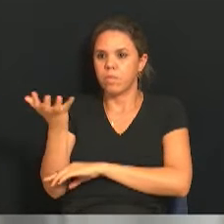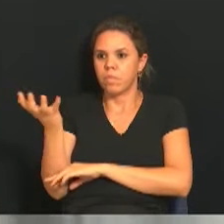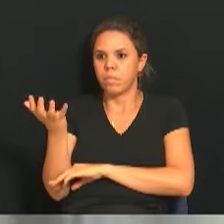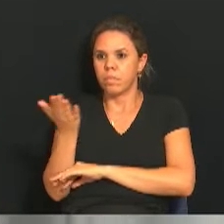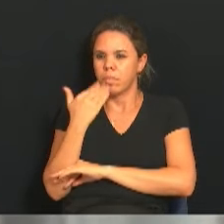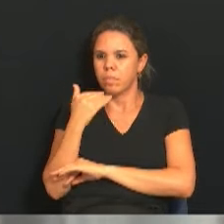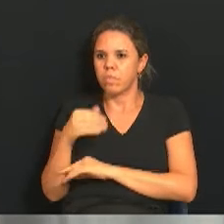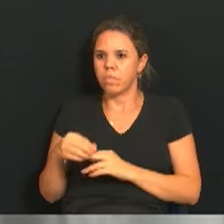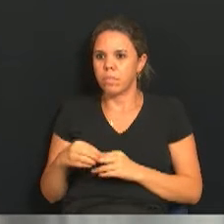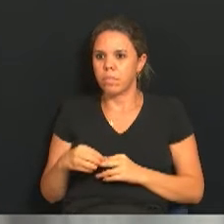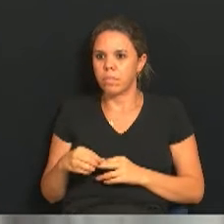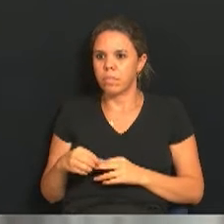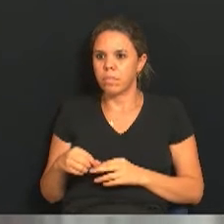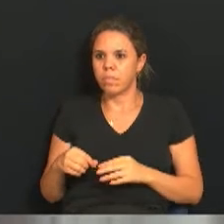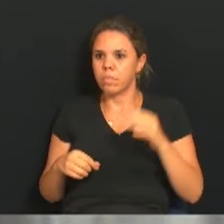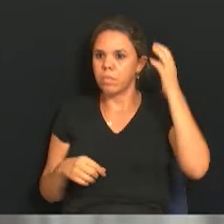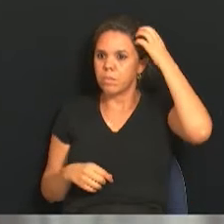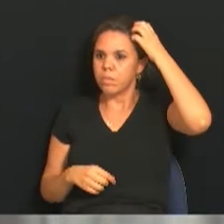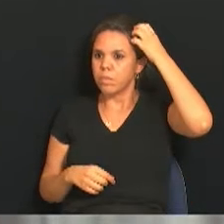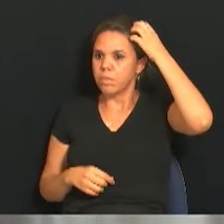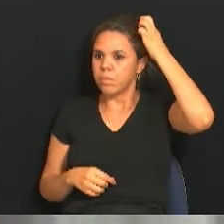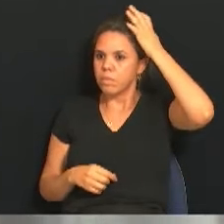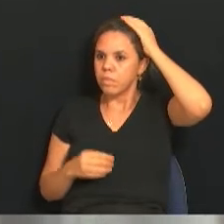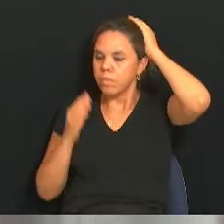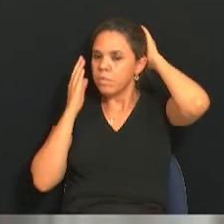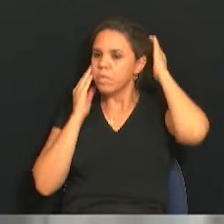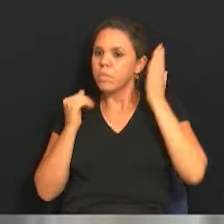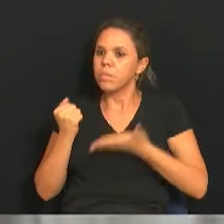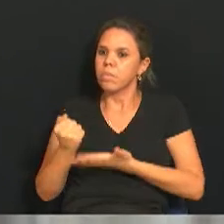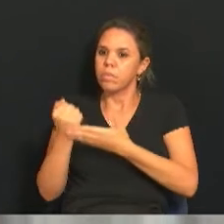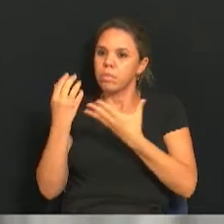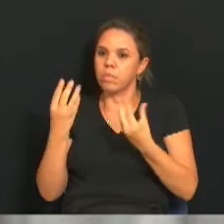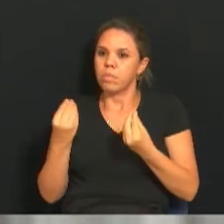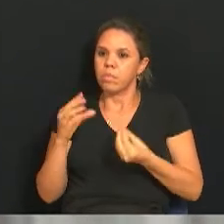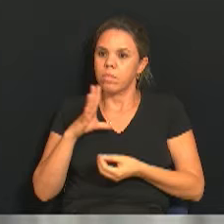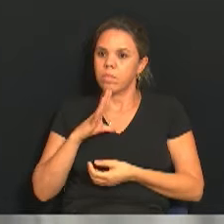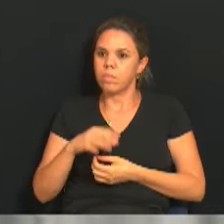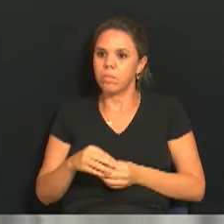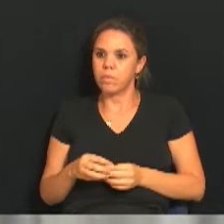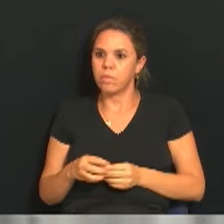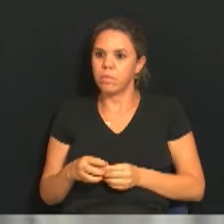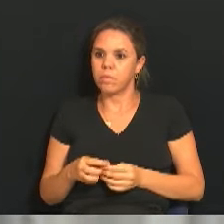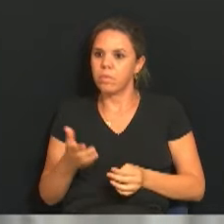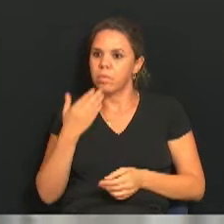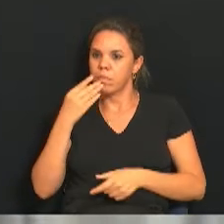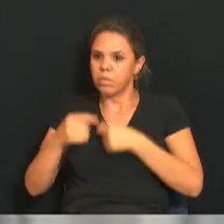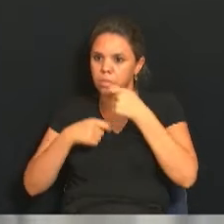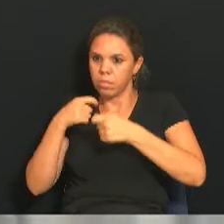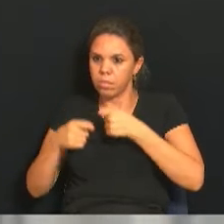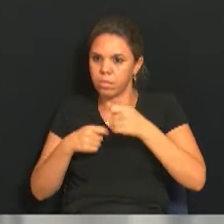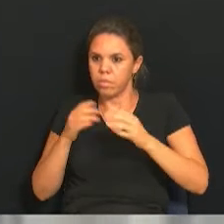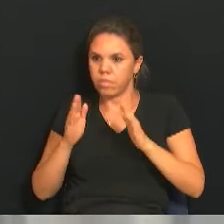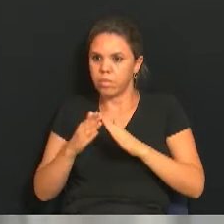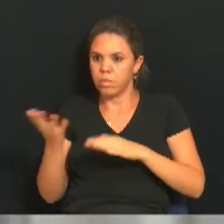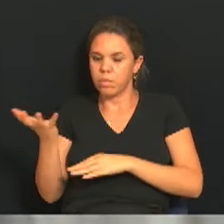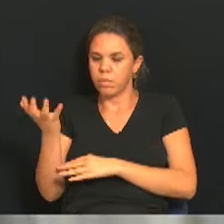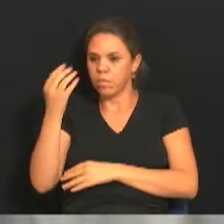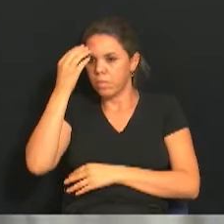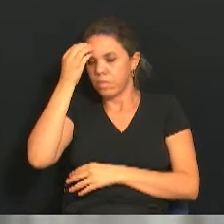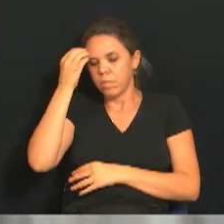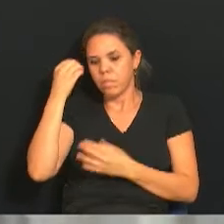as entidades, né, que oferecem e ajudam muito a cidade, a comida para esses moradores. Então, eu estou